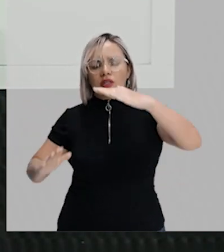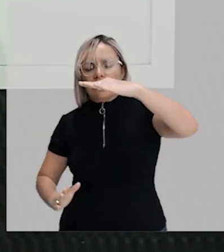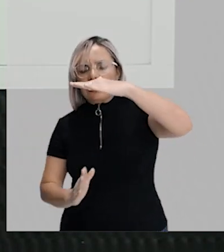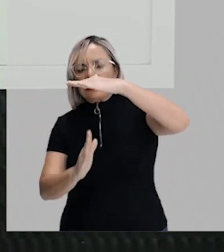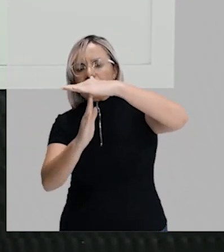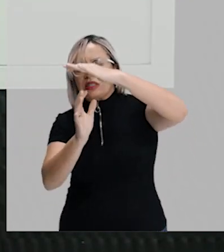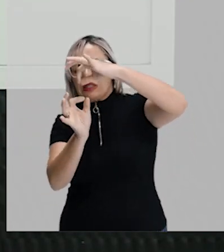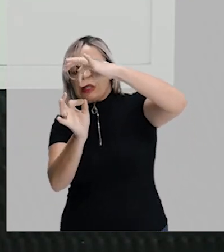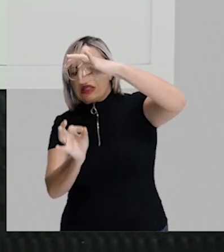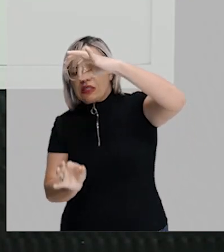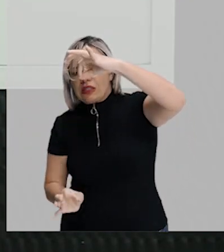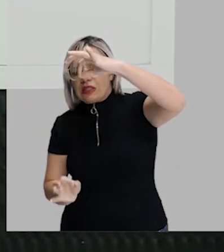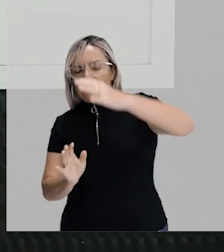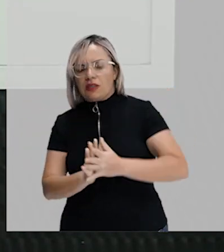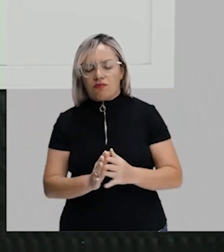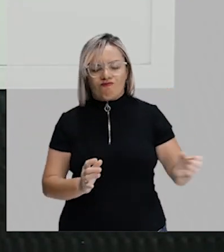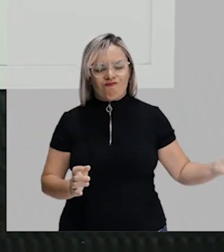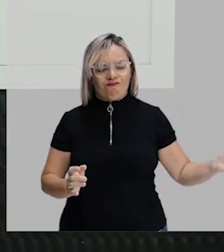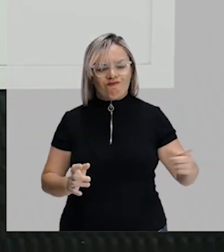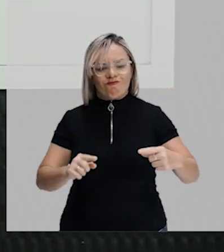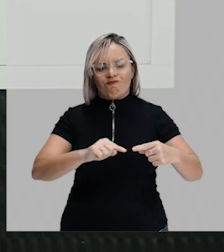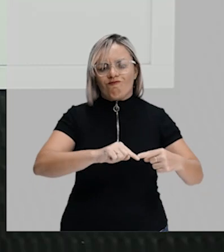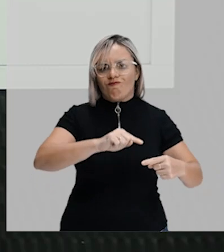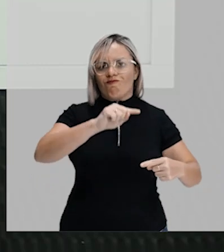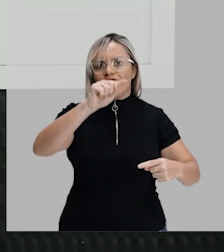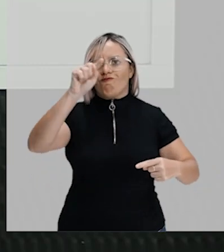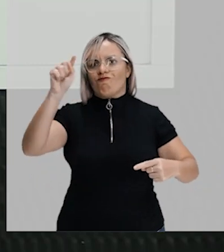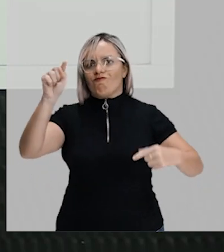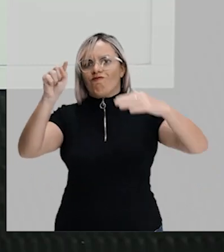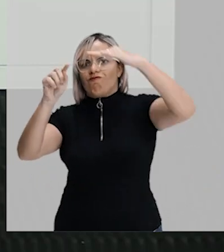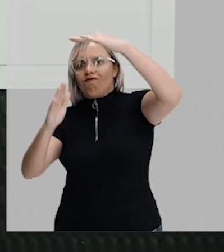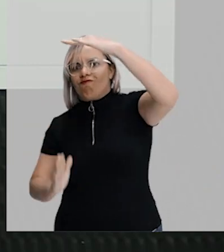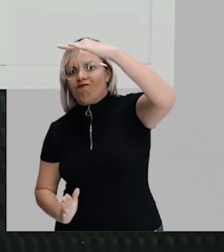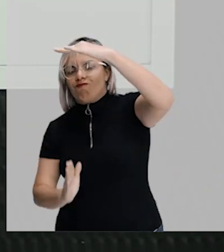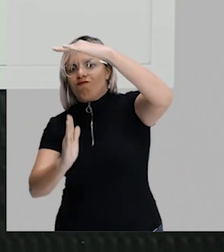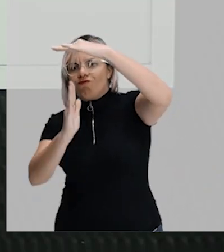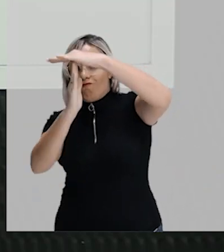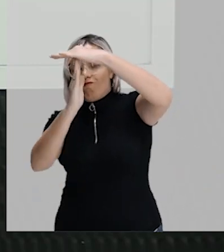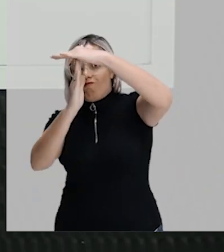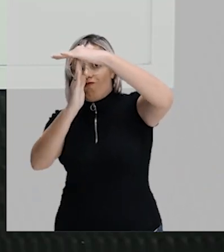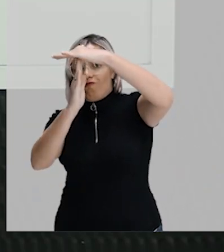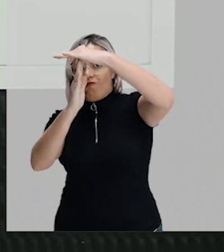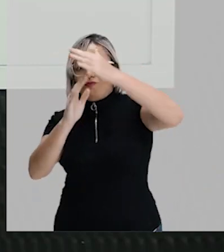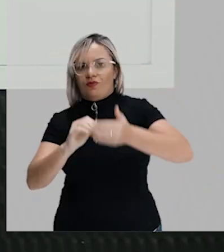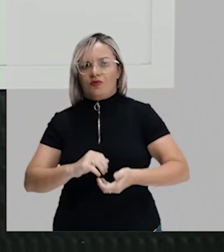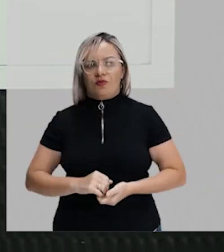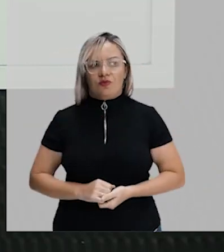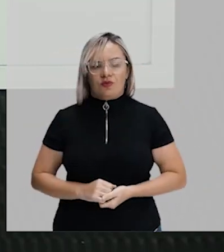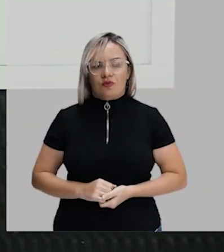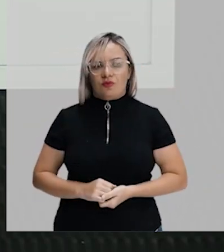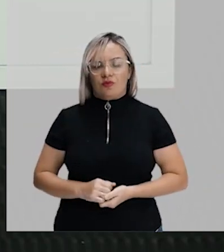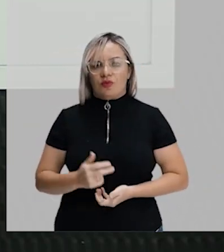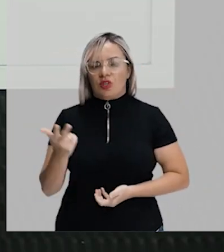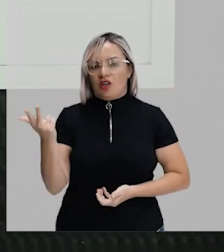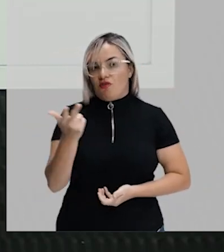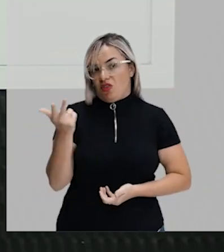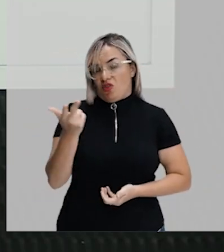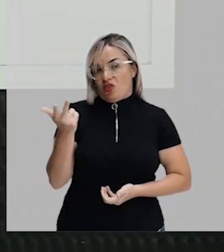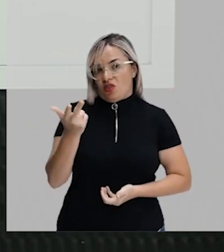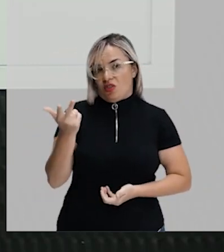No lançamento vertical, a velocidade é